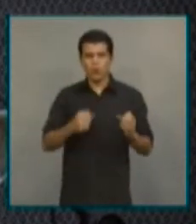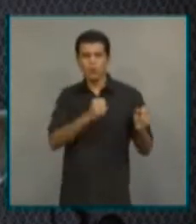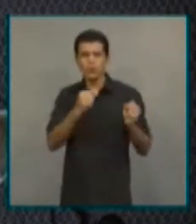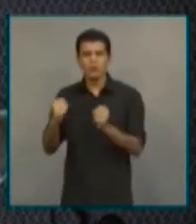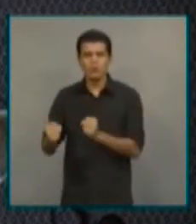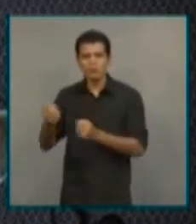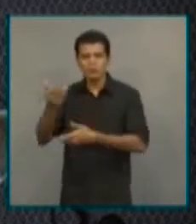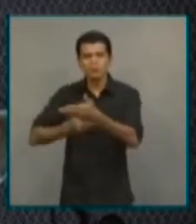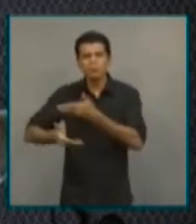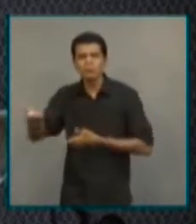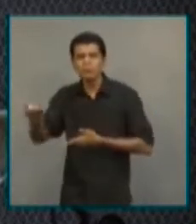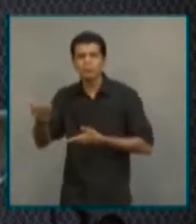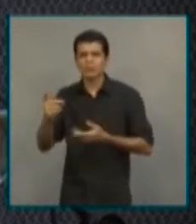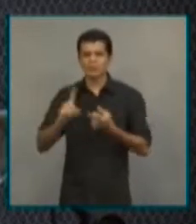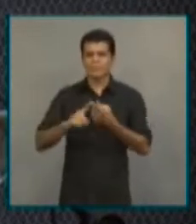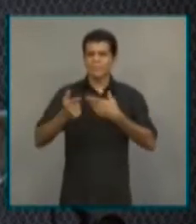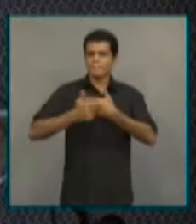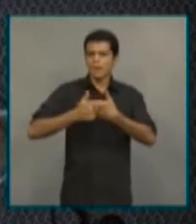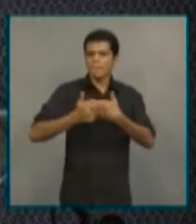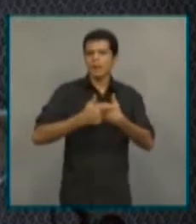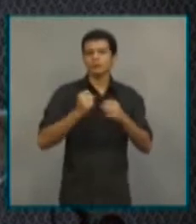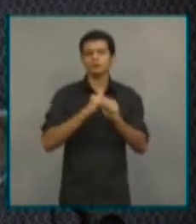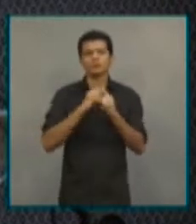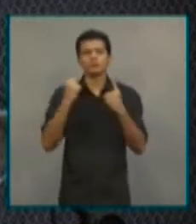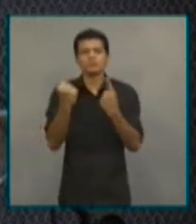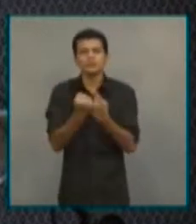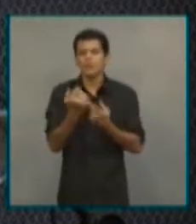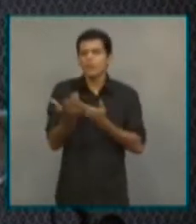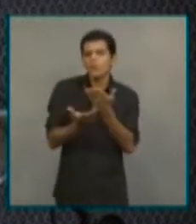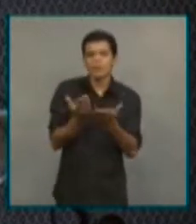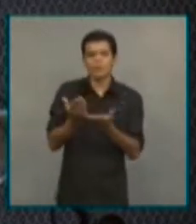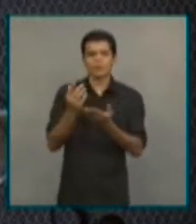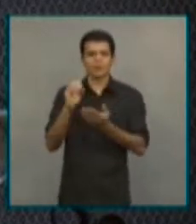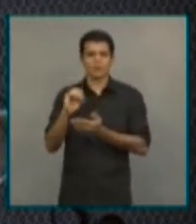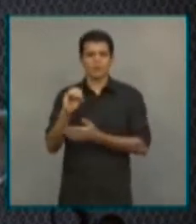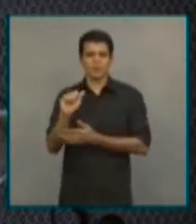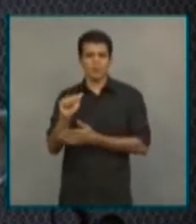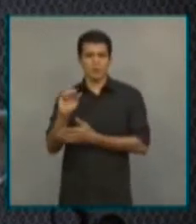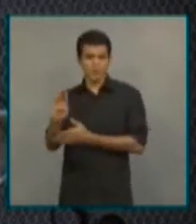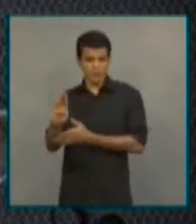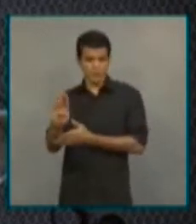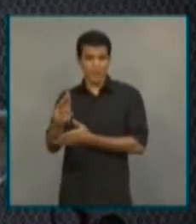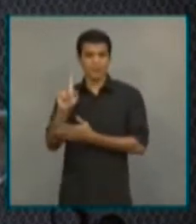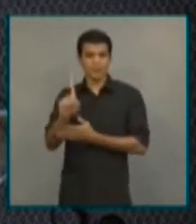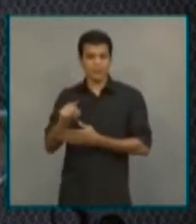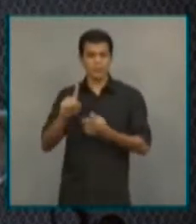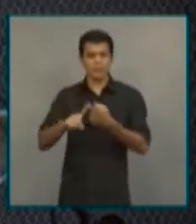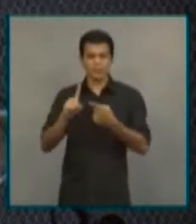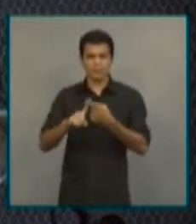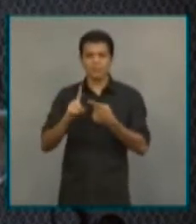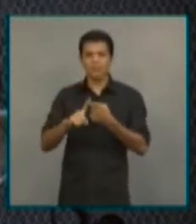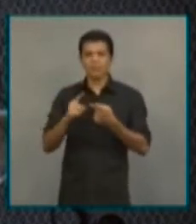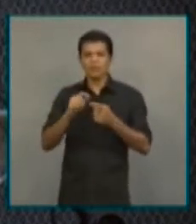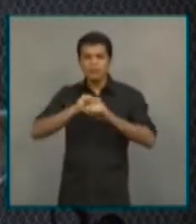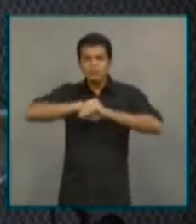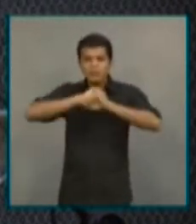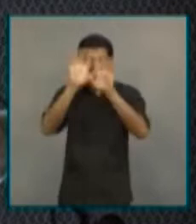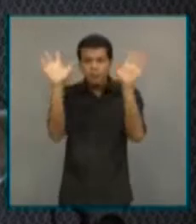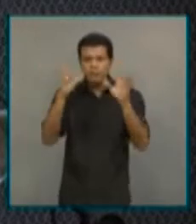OAB, comissões temáticas e ainda transparência de contas da